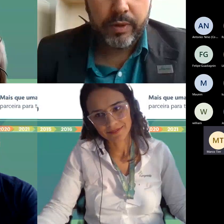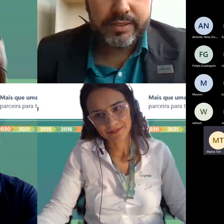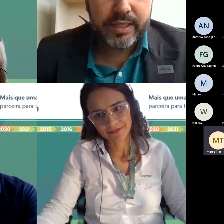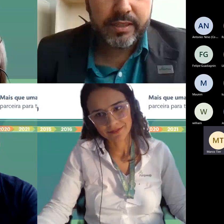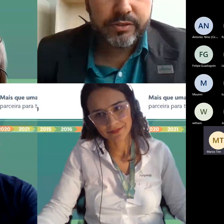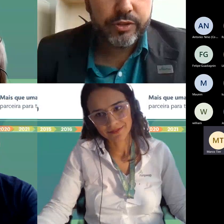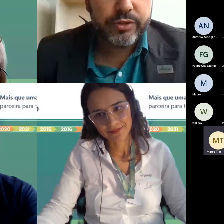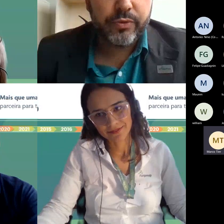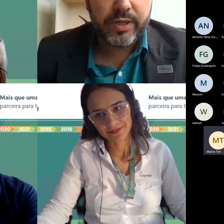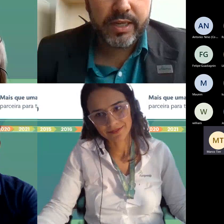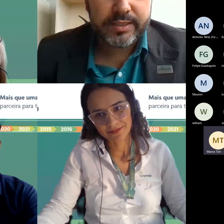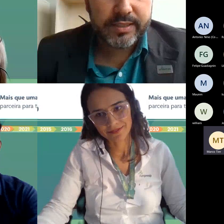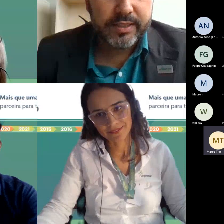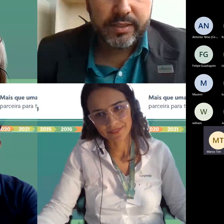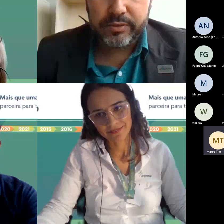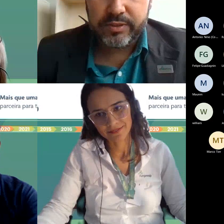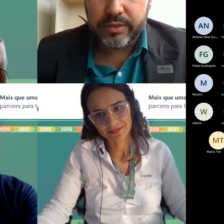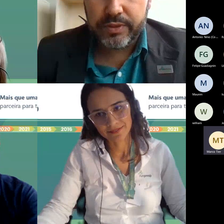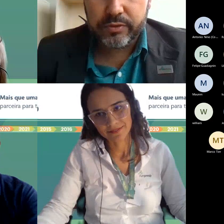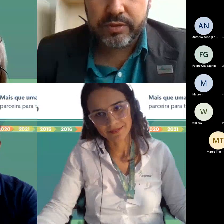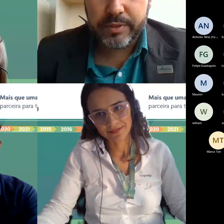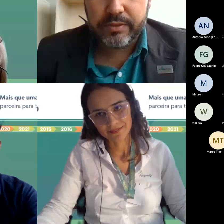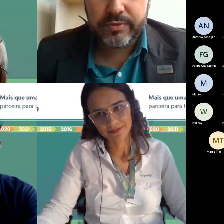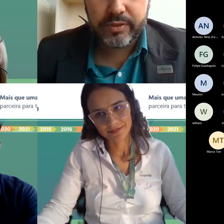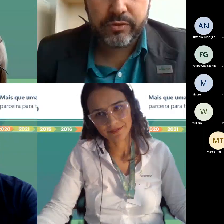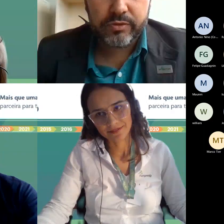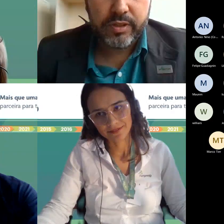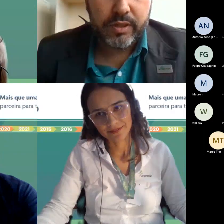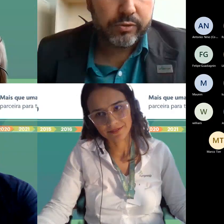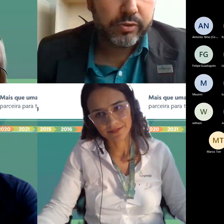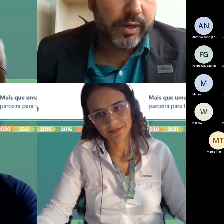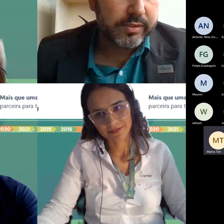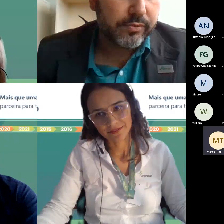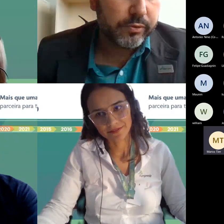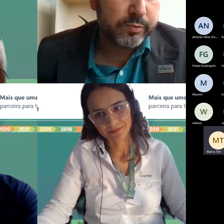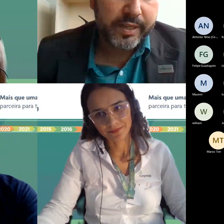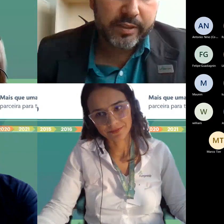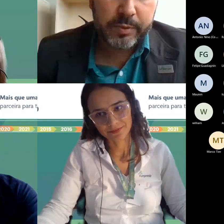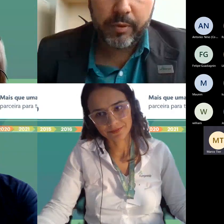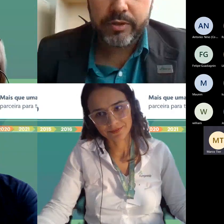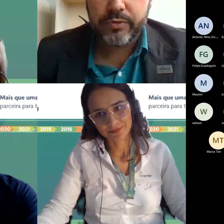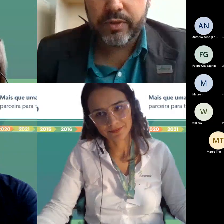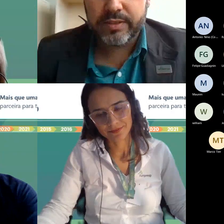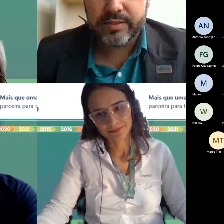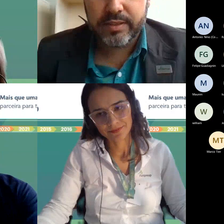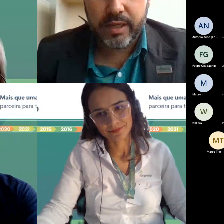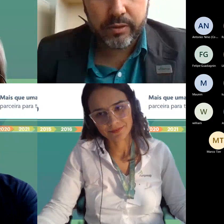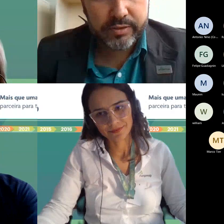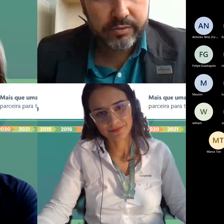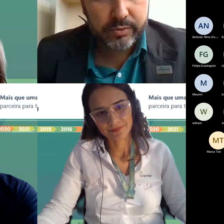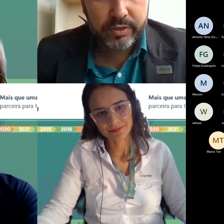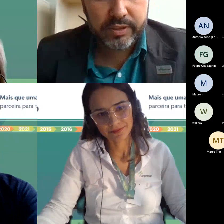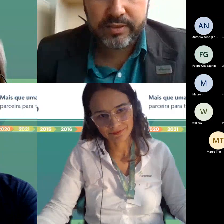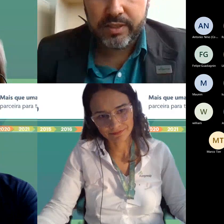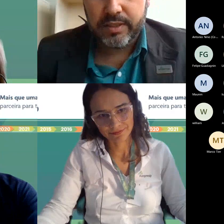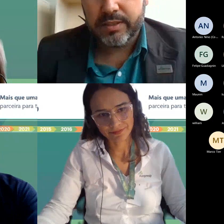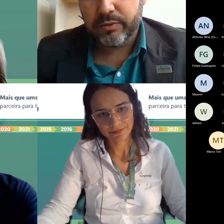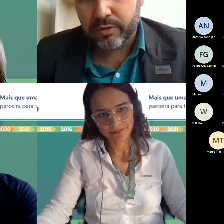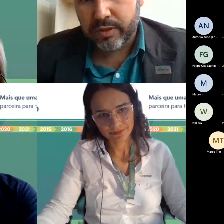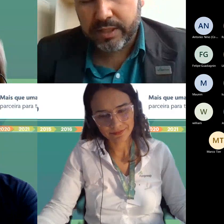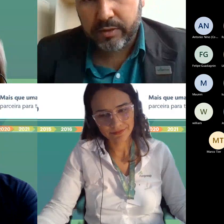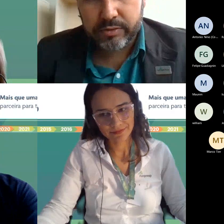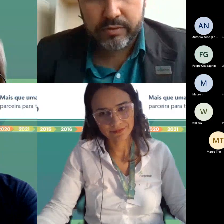Unipampa, com a ideia de divulgar, né, os serviços e benefícios os quais a FUNSPRESP pode fornecer aos